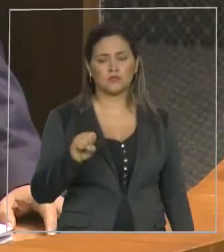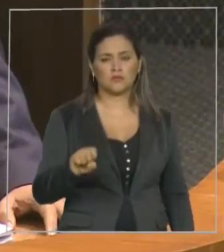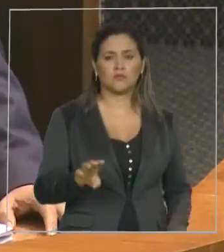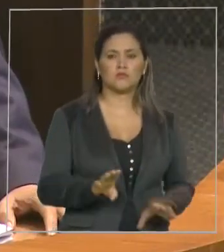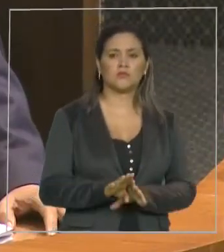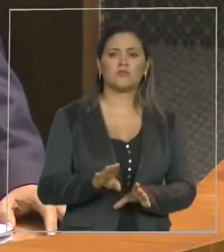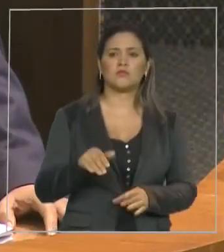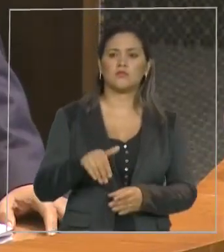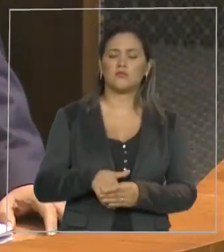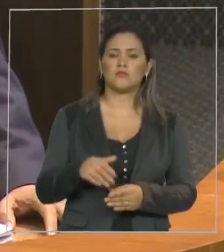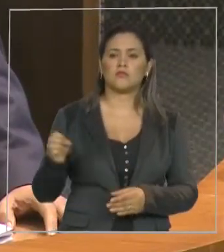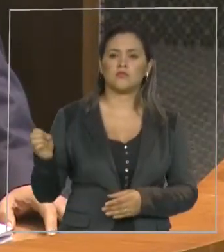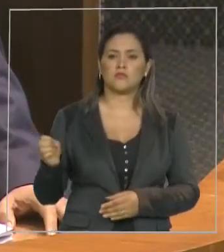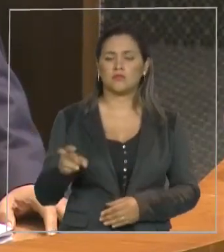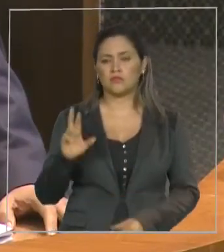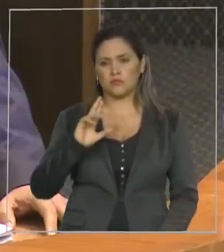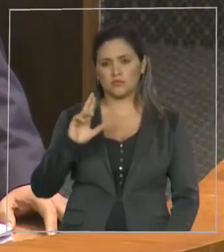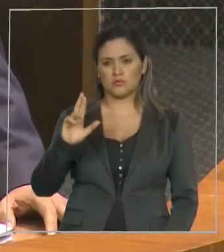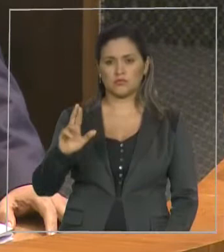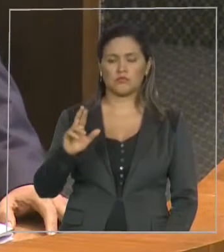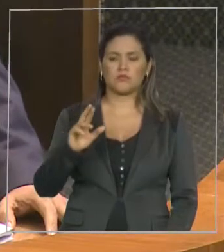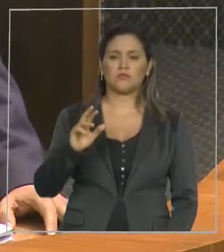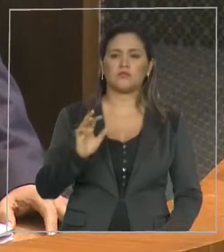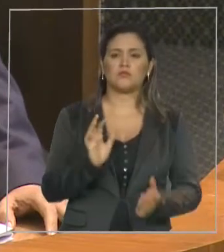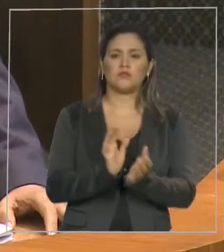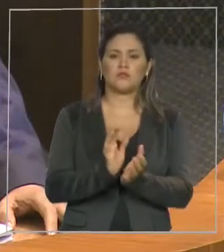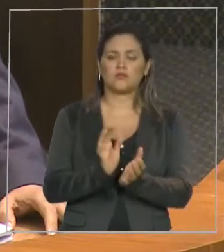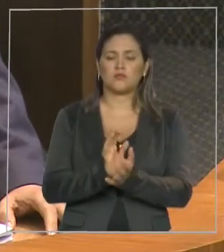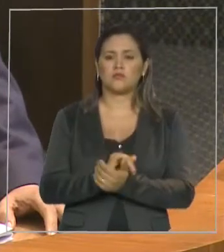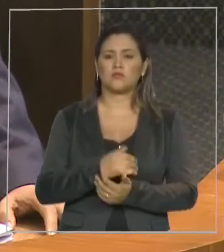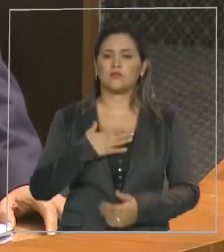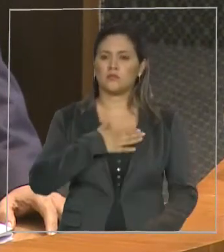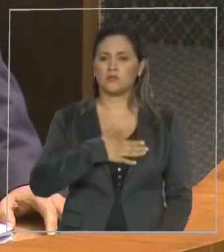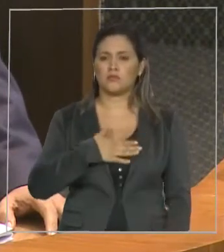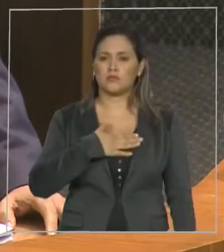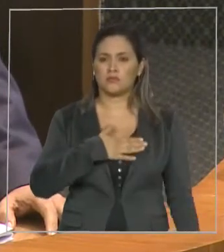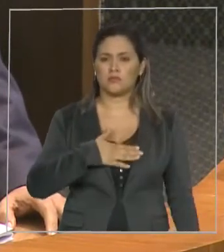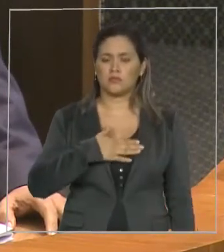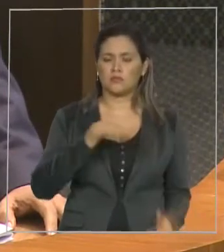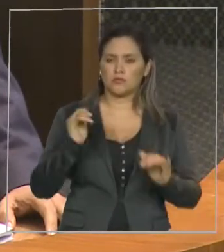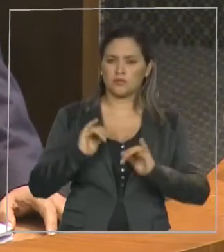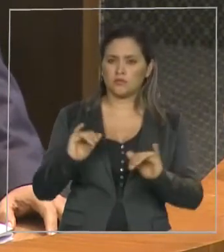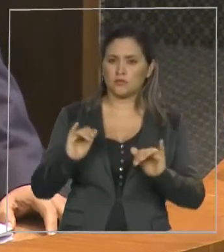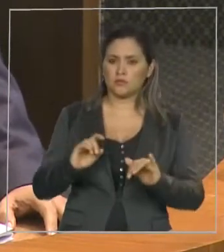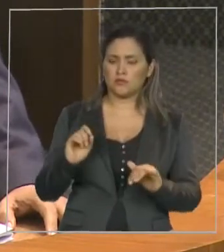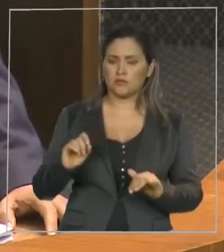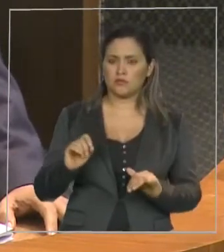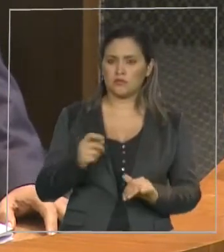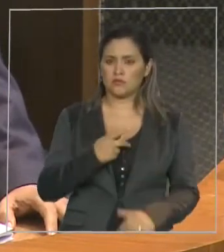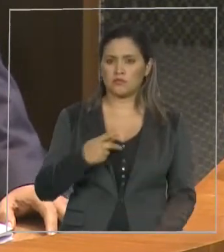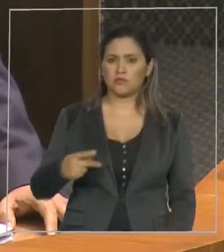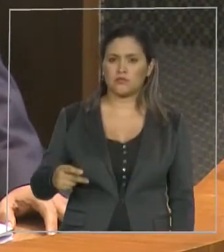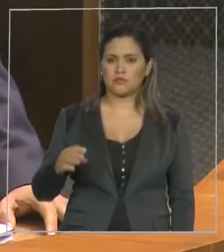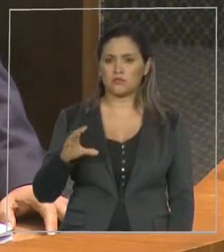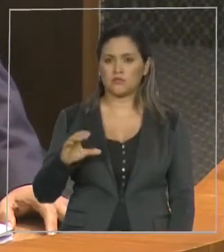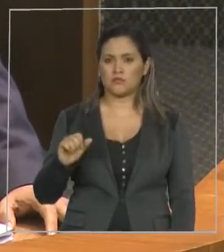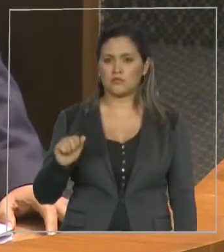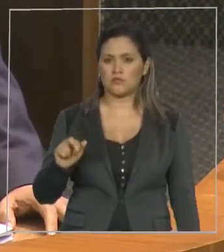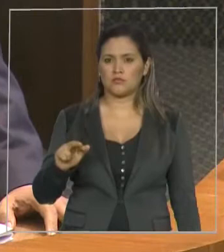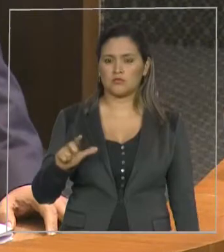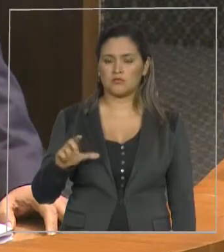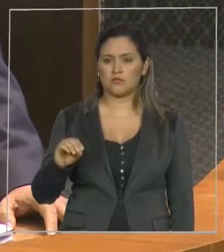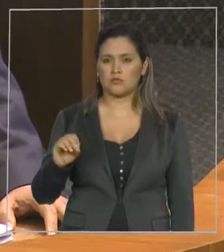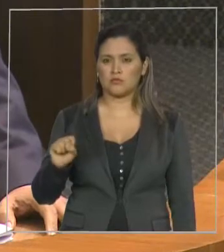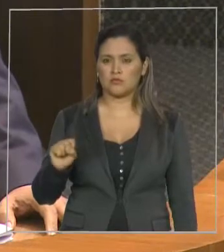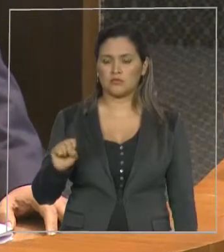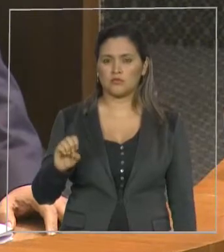partido. E é com muita alegria que eu registro que o presidente Carlos Siqueira foi